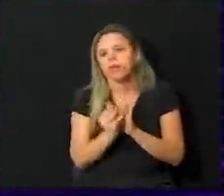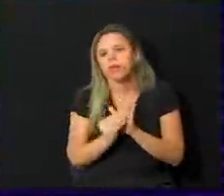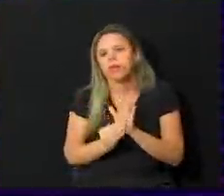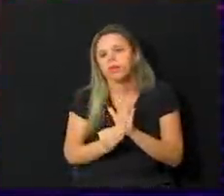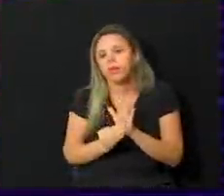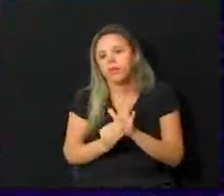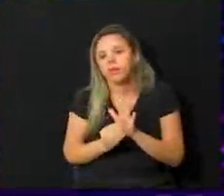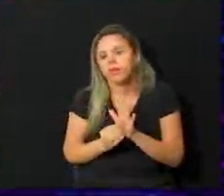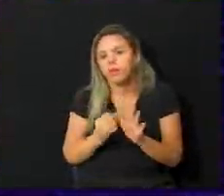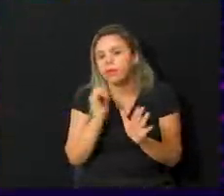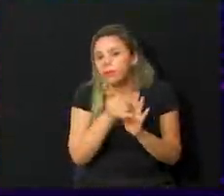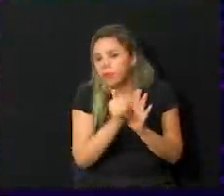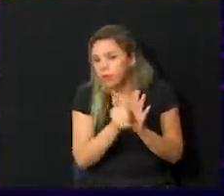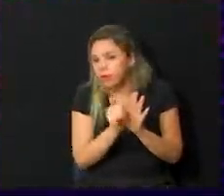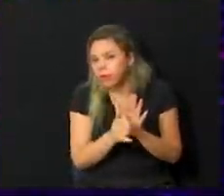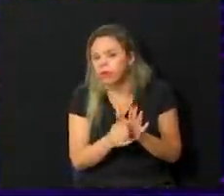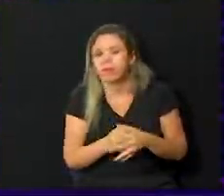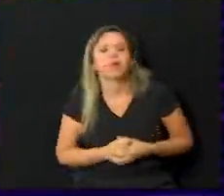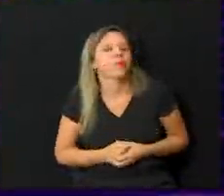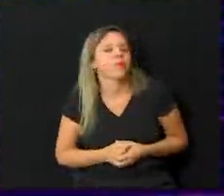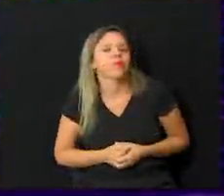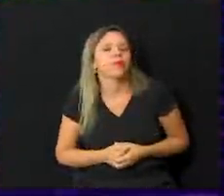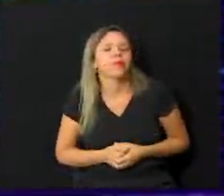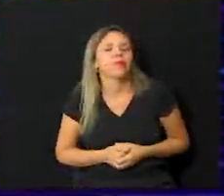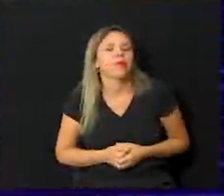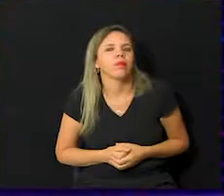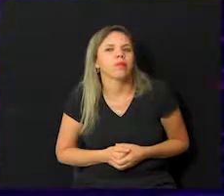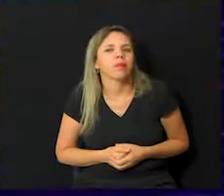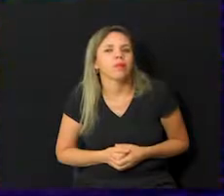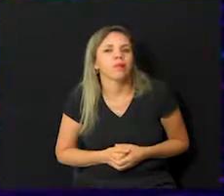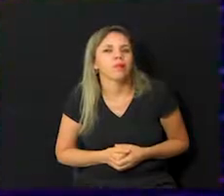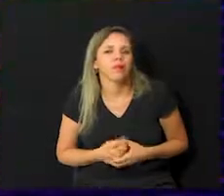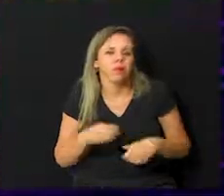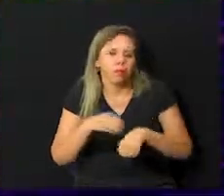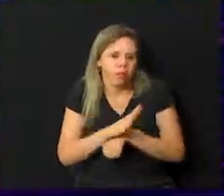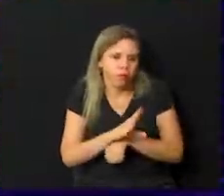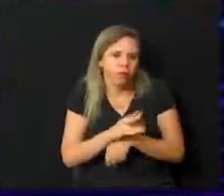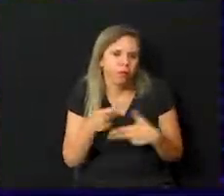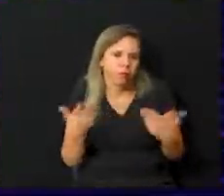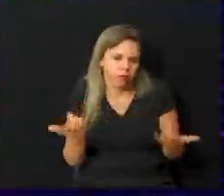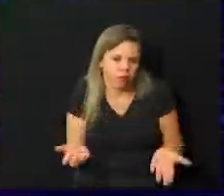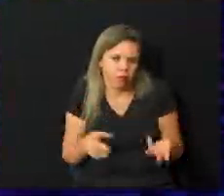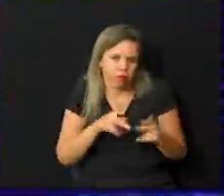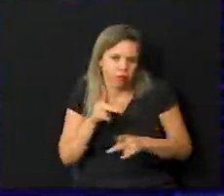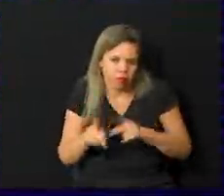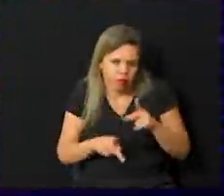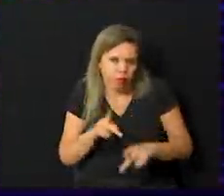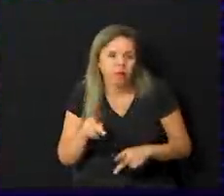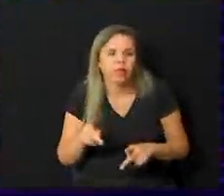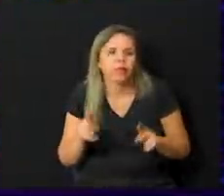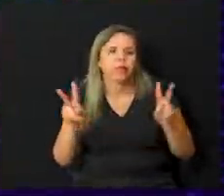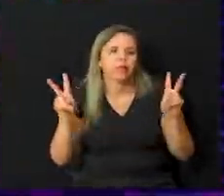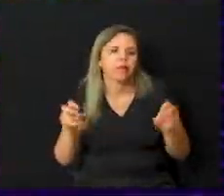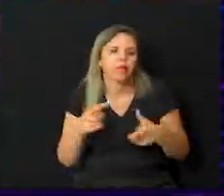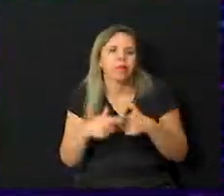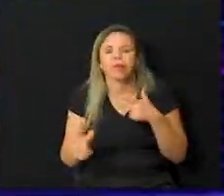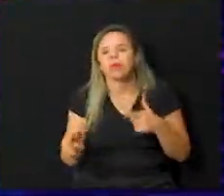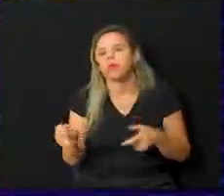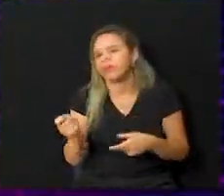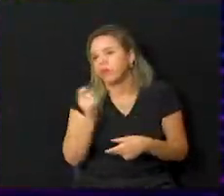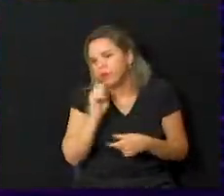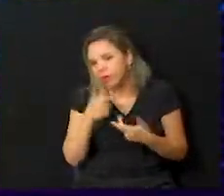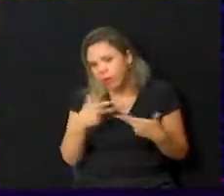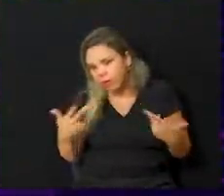o aviso, né, dos gatilhos que o livro pode trazer e tudo mais, para pessoas que têm questões com